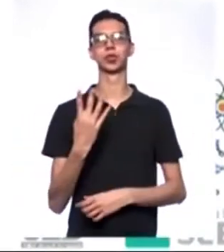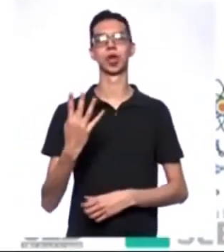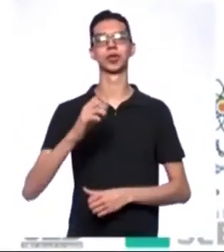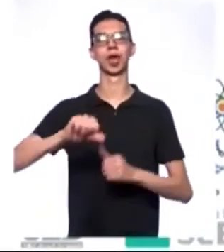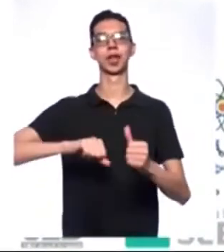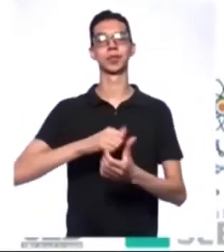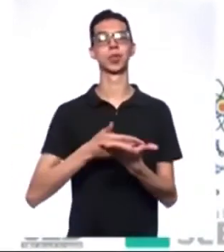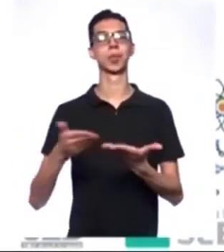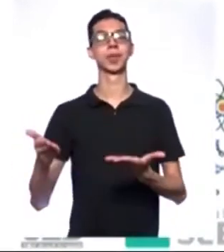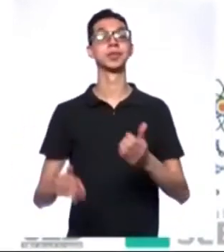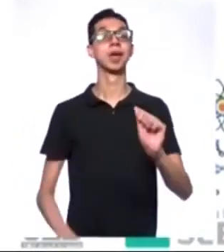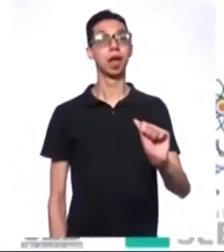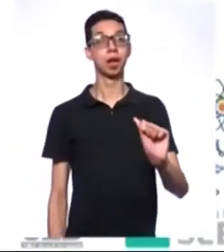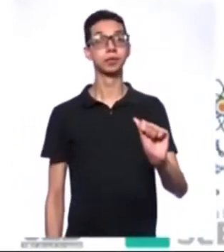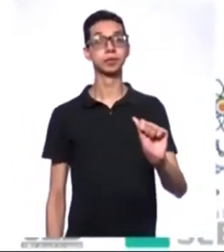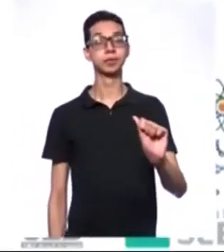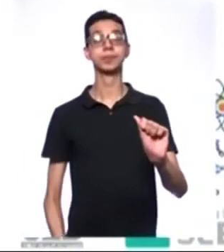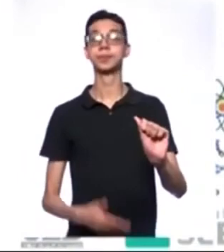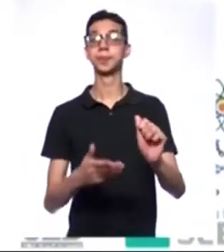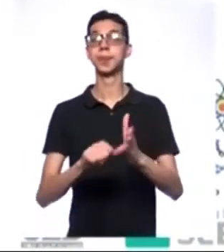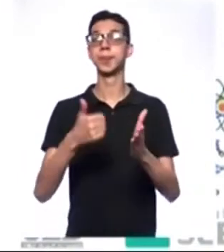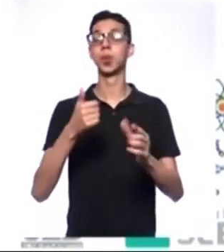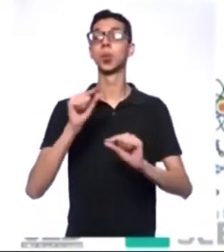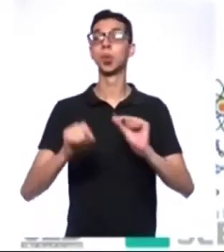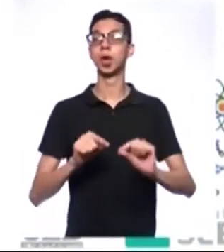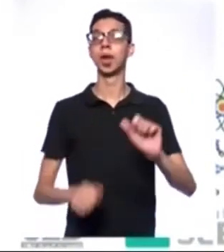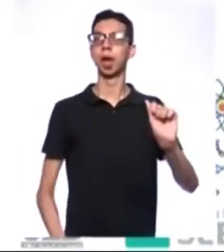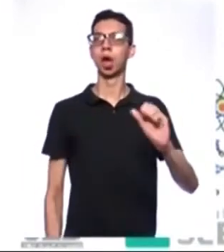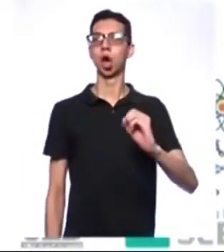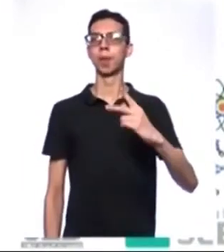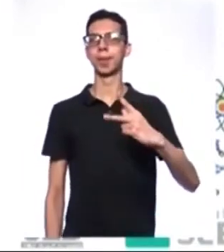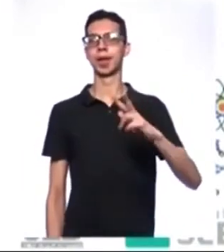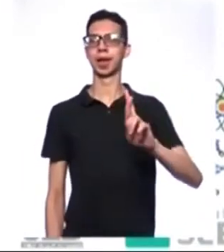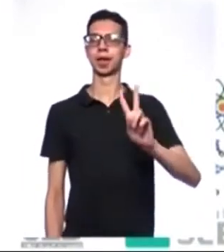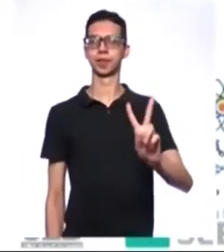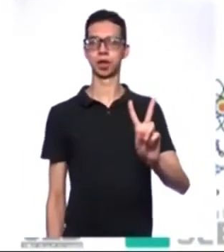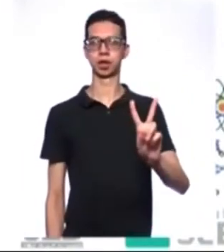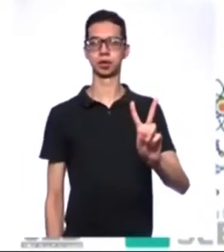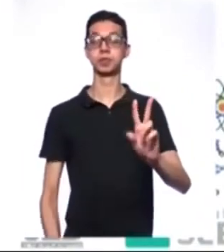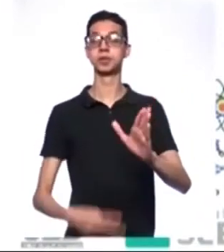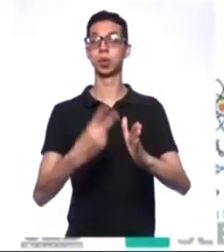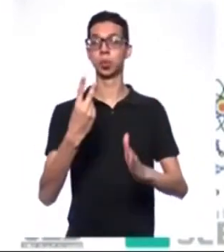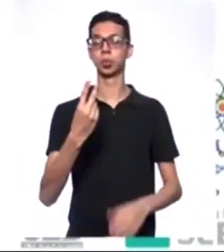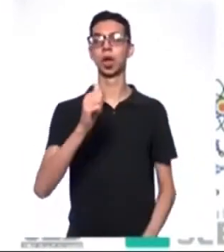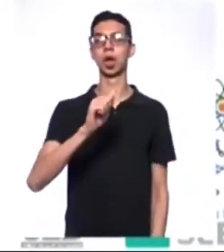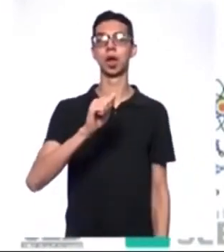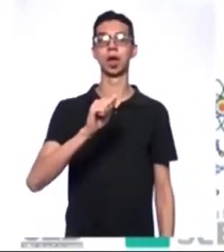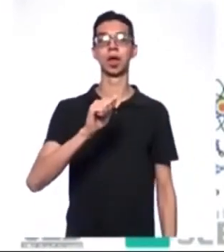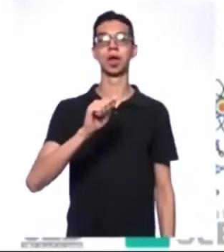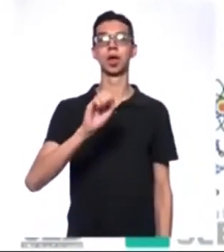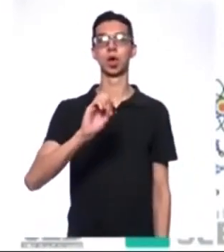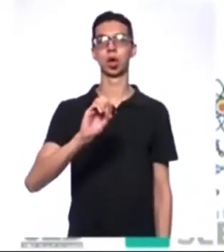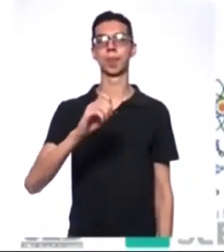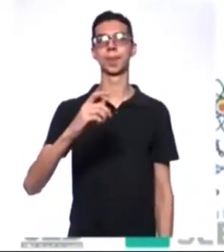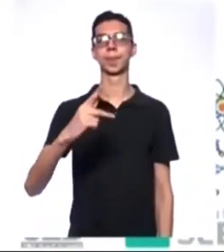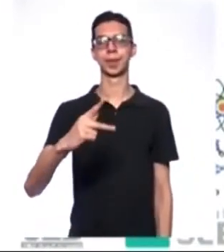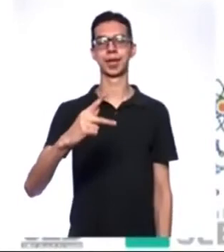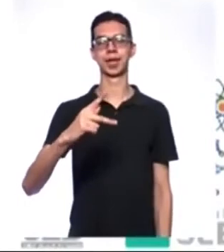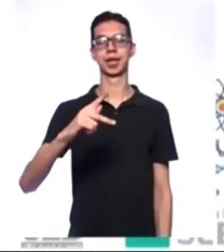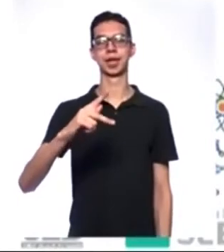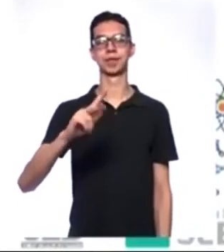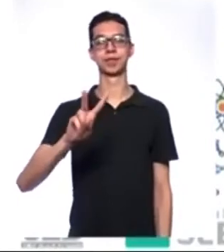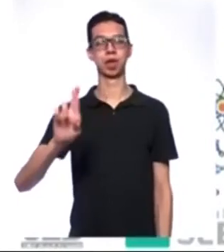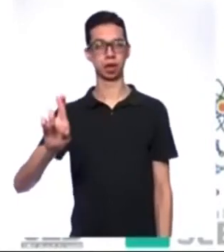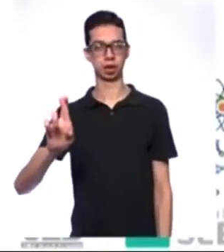anagramas que começam por a o primeiro seria a epr ver o segundo série A o a